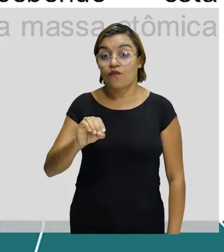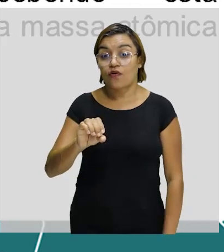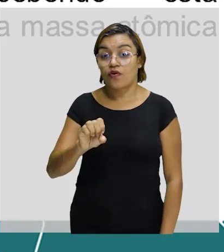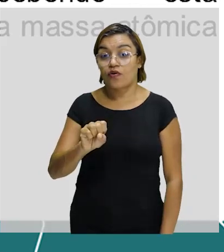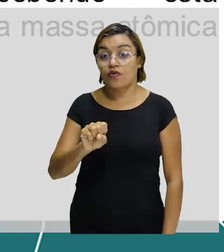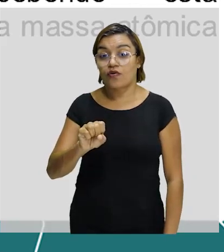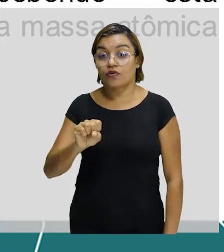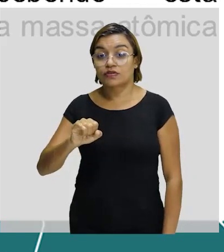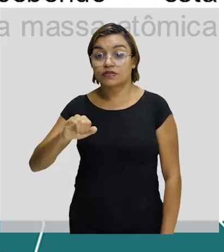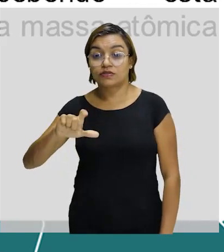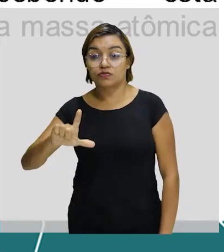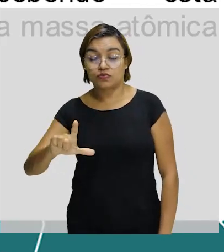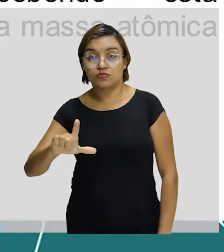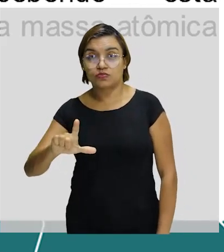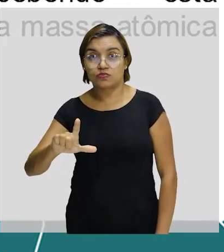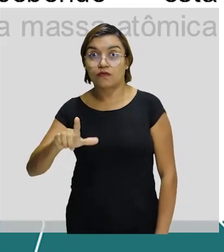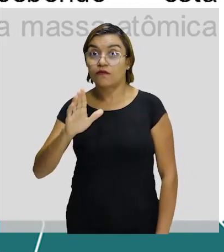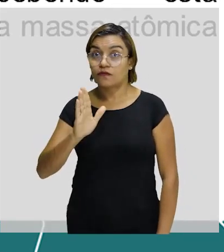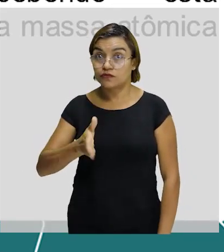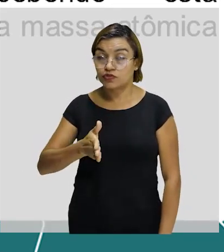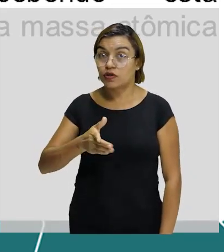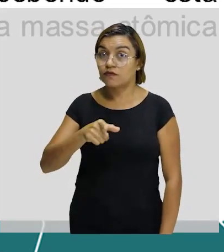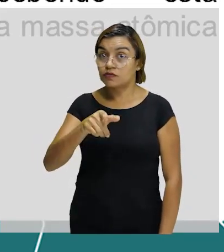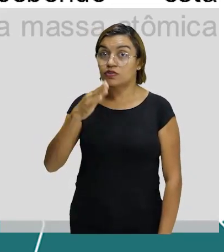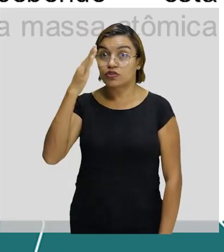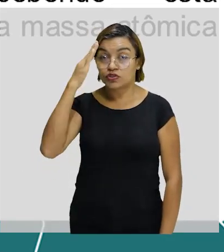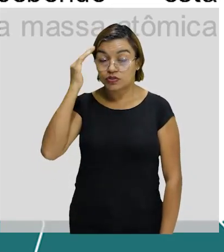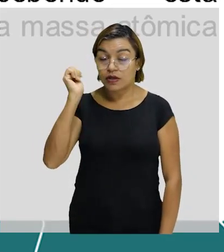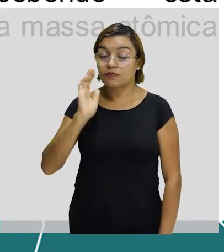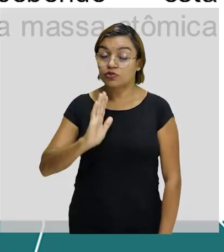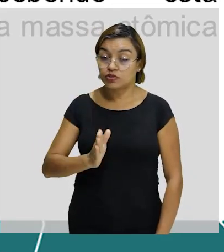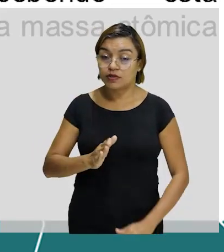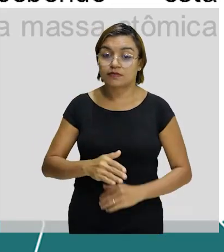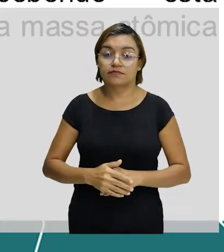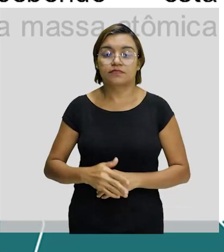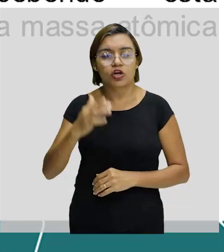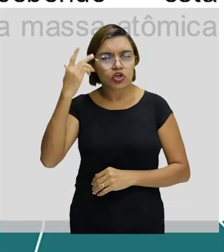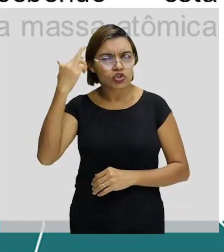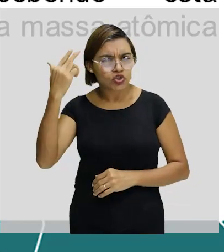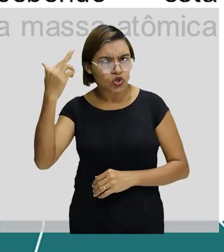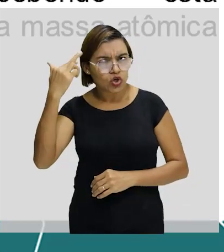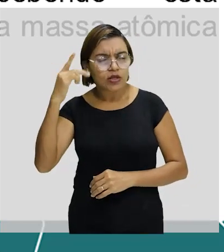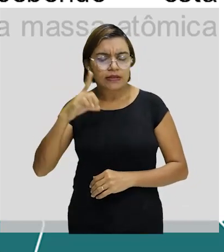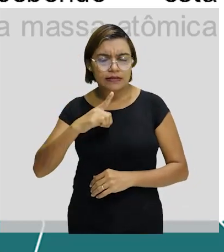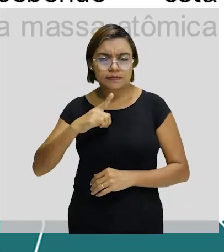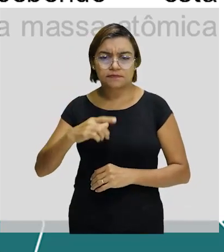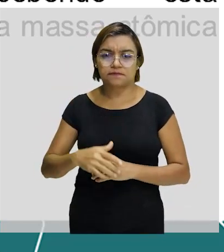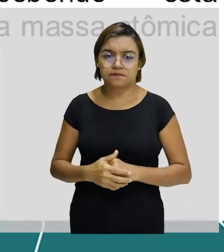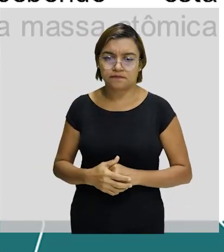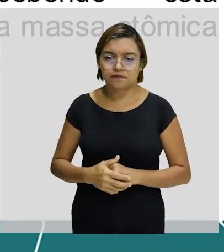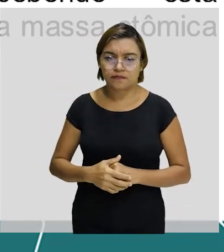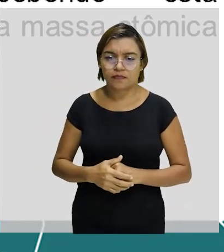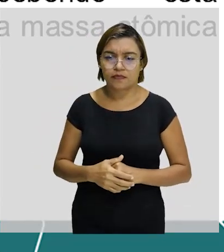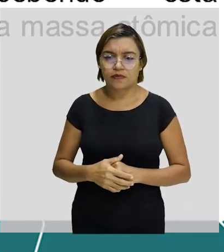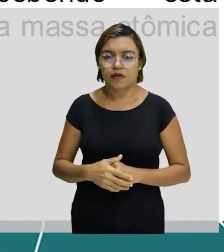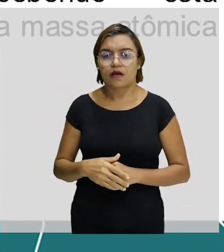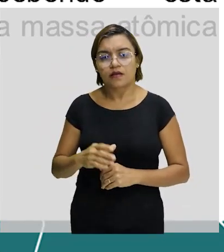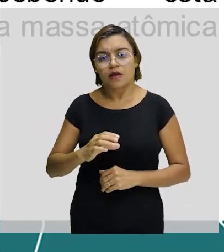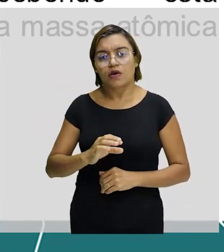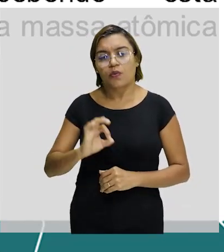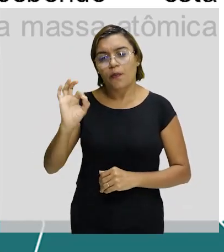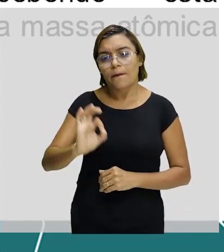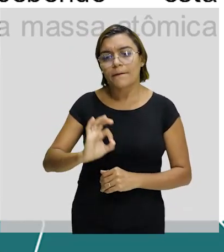você já estudou essa temática lá na história, pode ser feita com base no percentual já